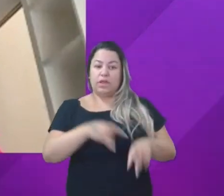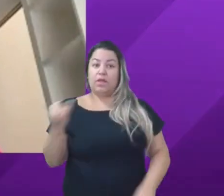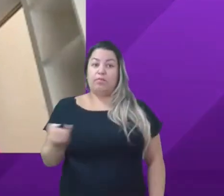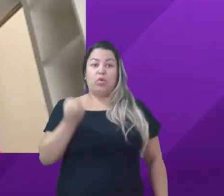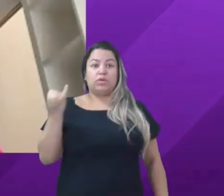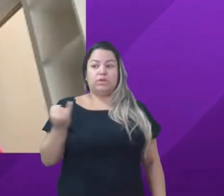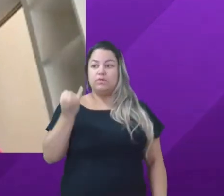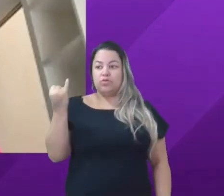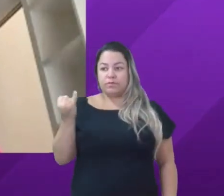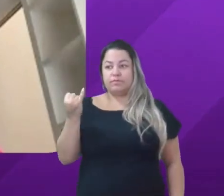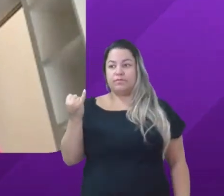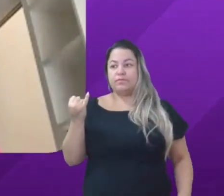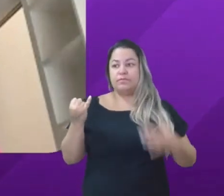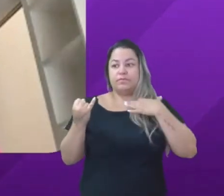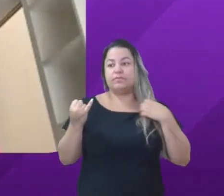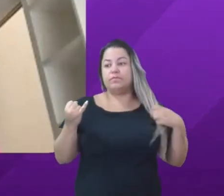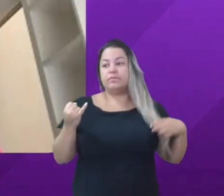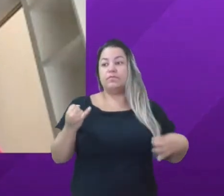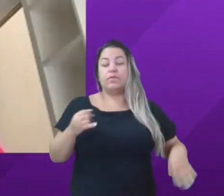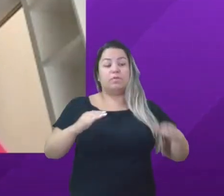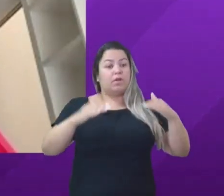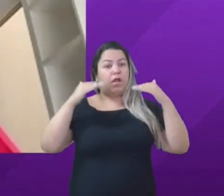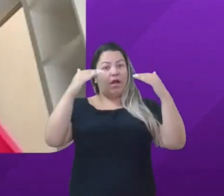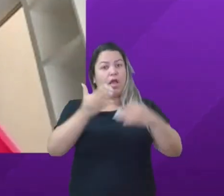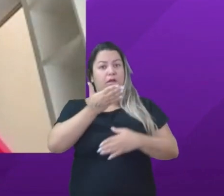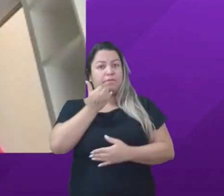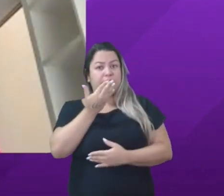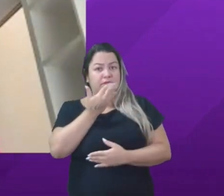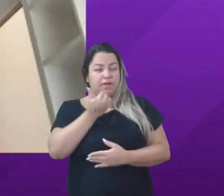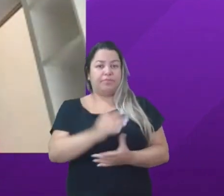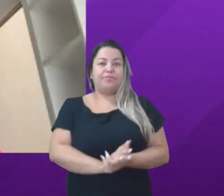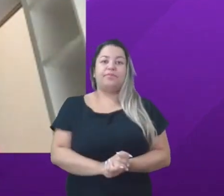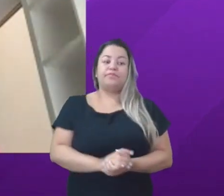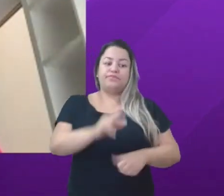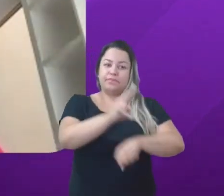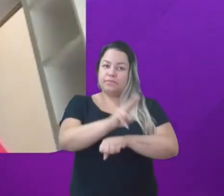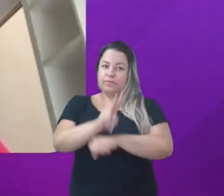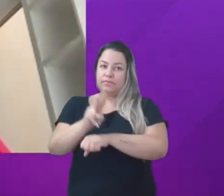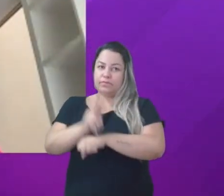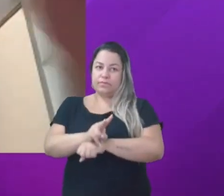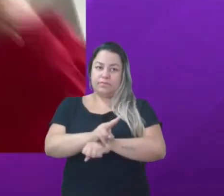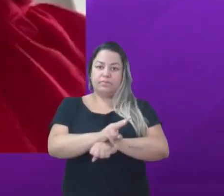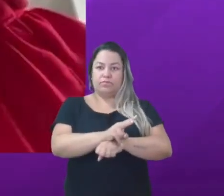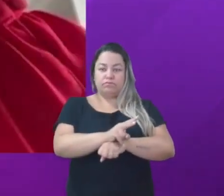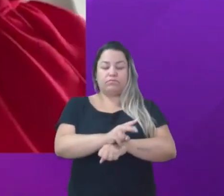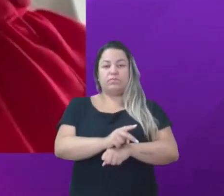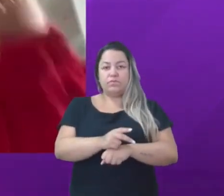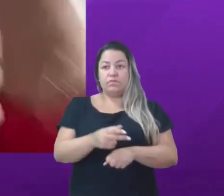essencial na questão da soberania alimentar, né? E a preservação das espécies